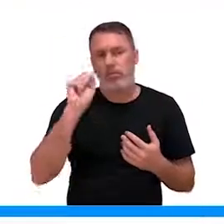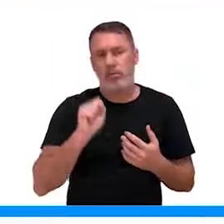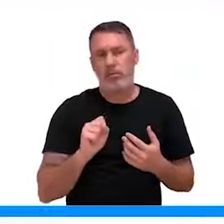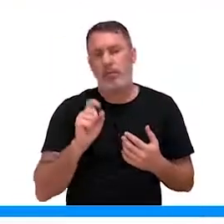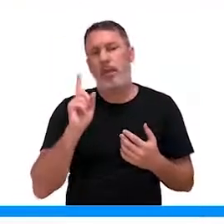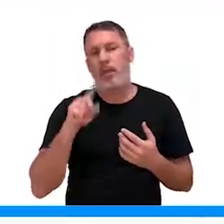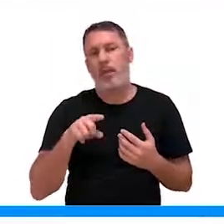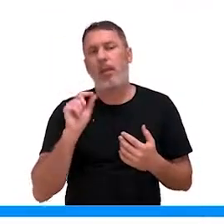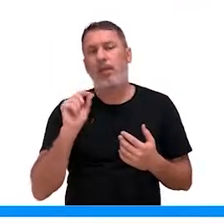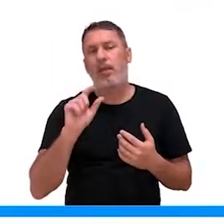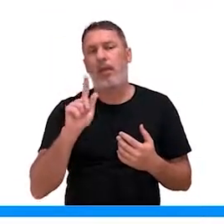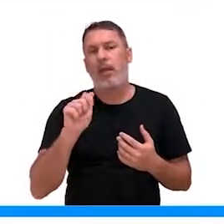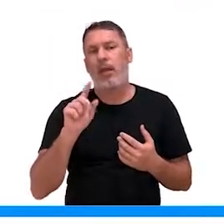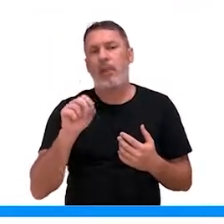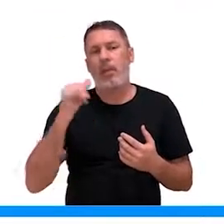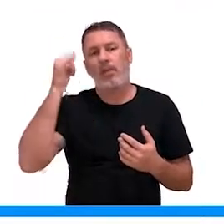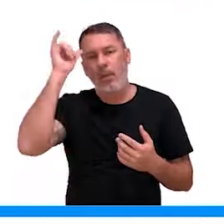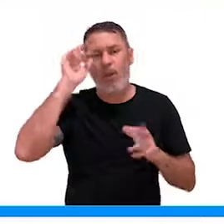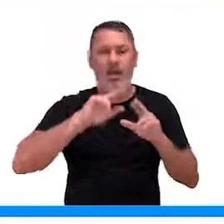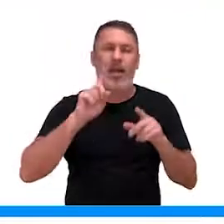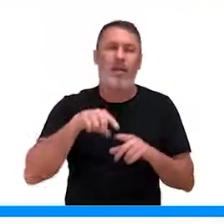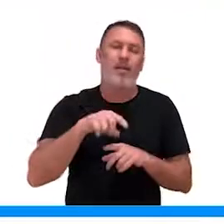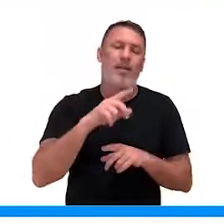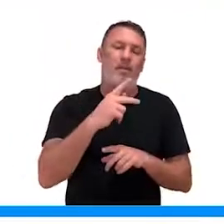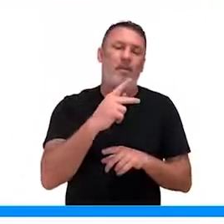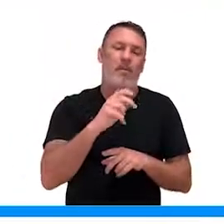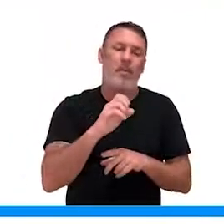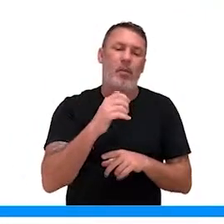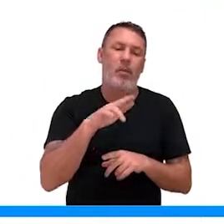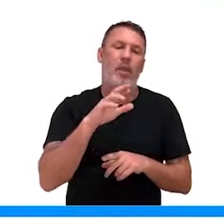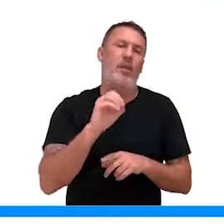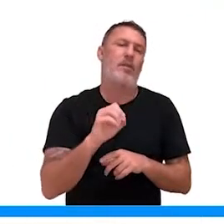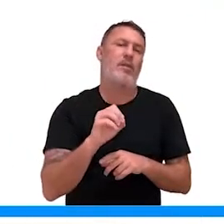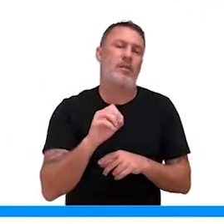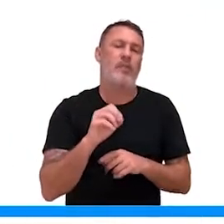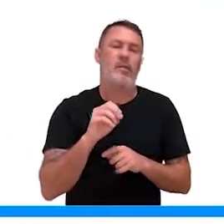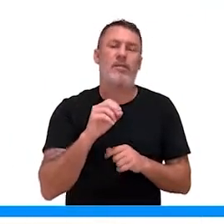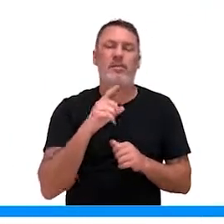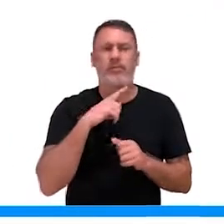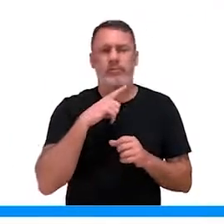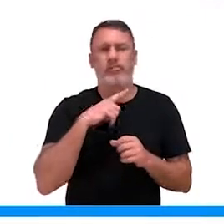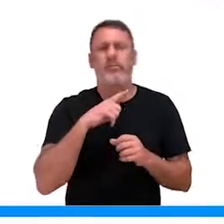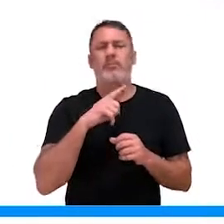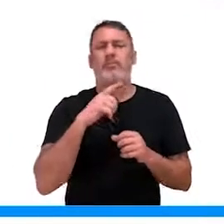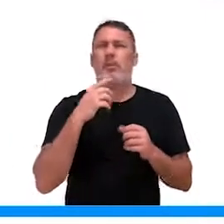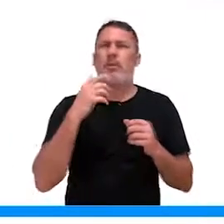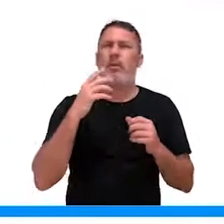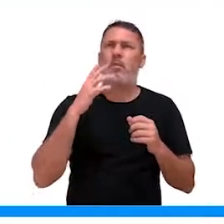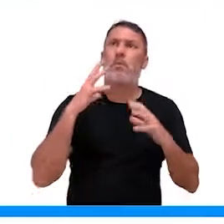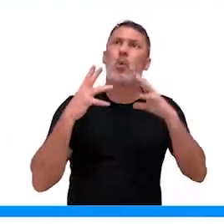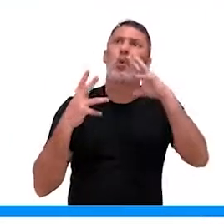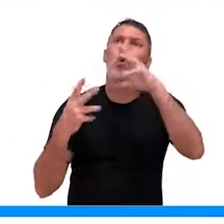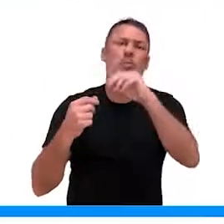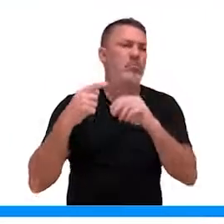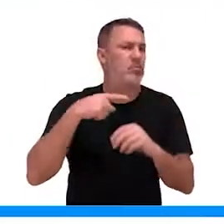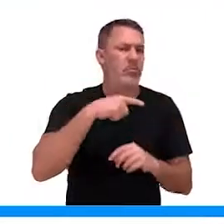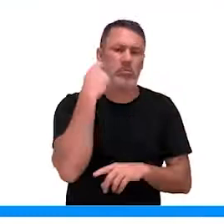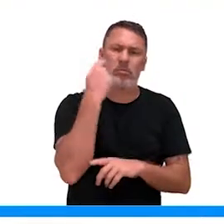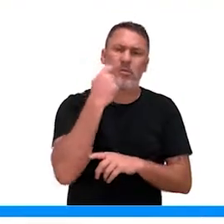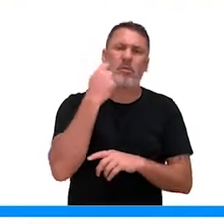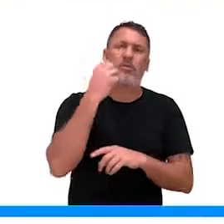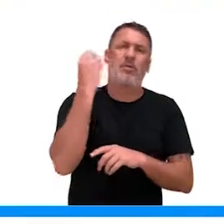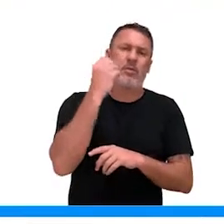na criação de gado, na pecuária intensiva, e atendendo a demandas de mercados,